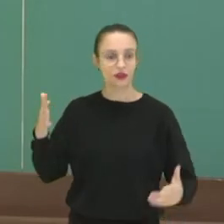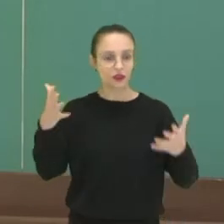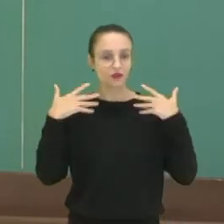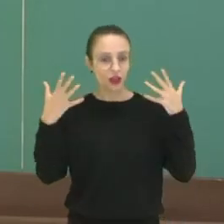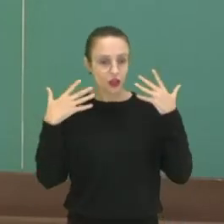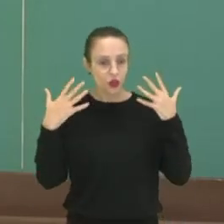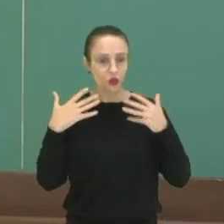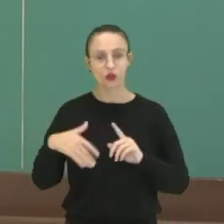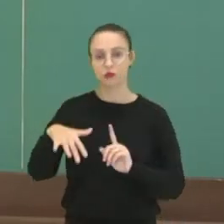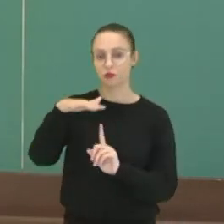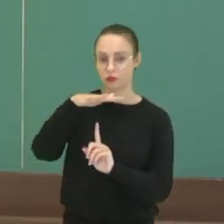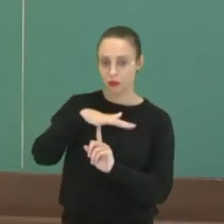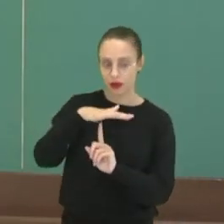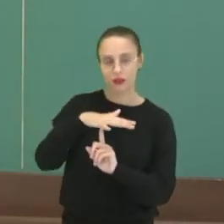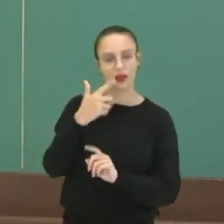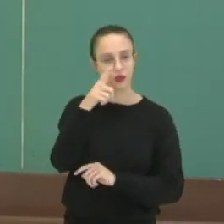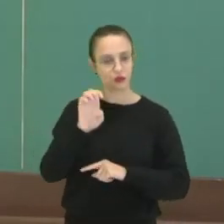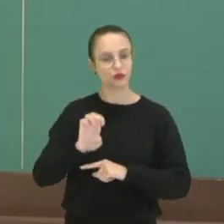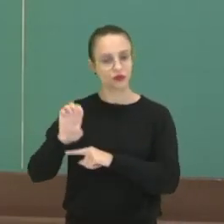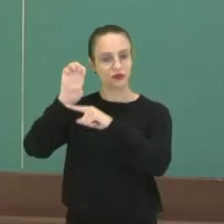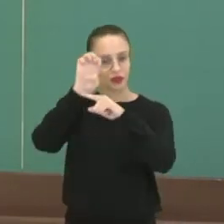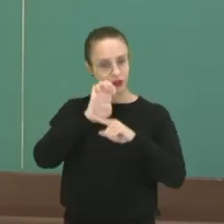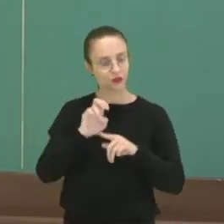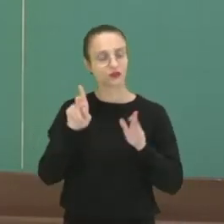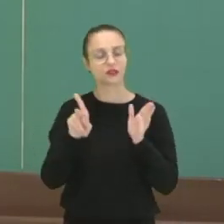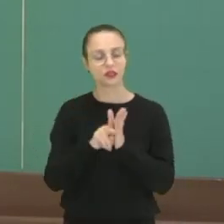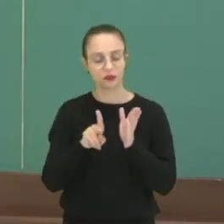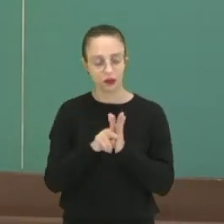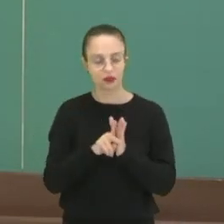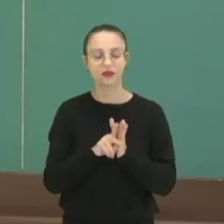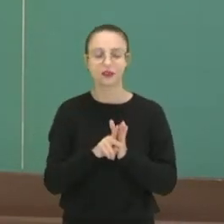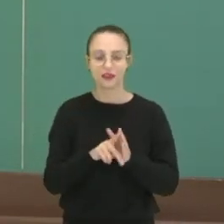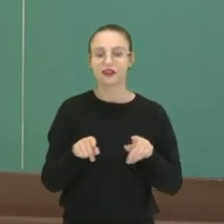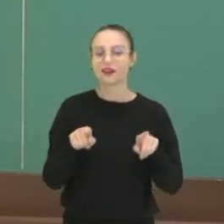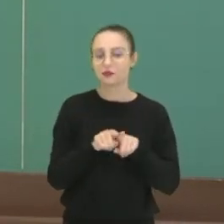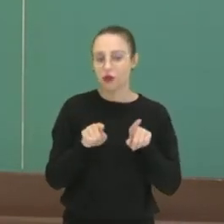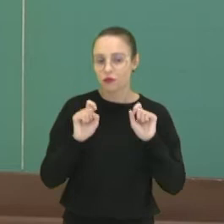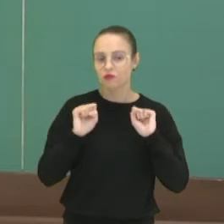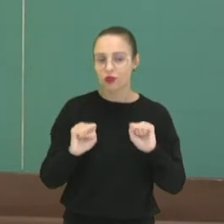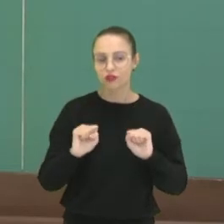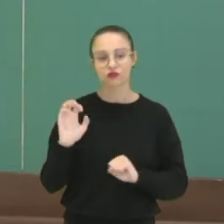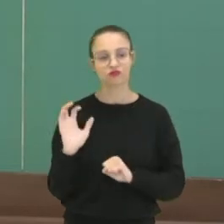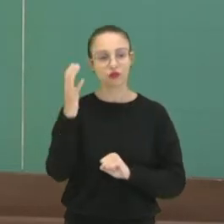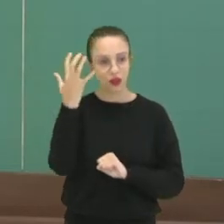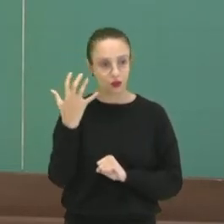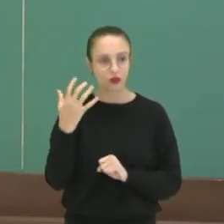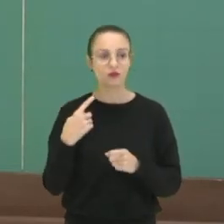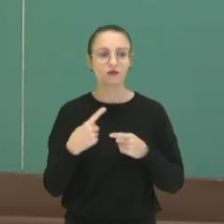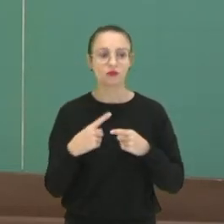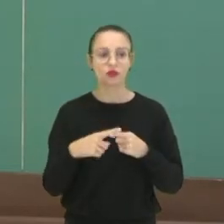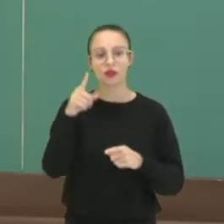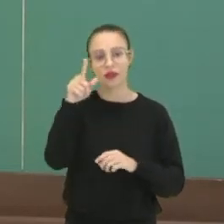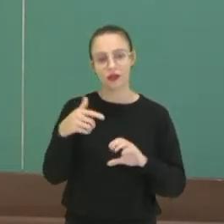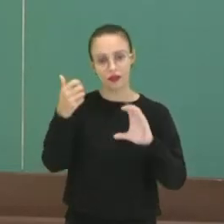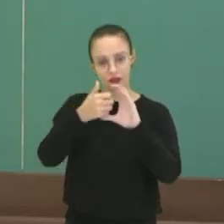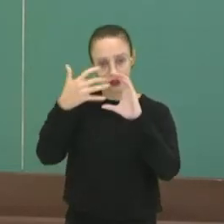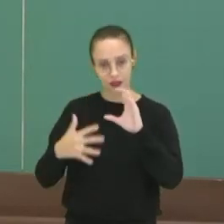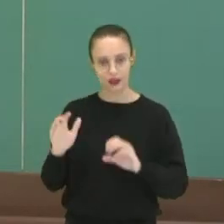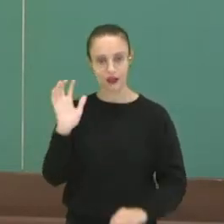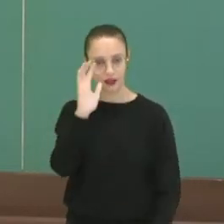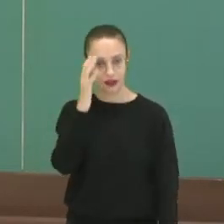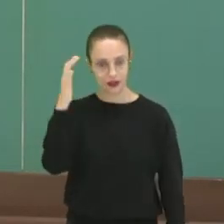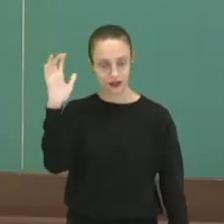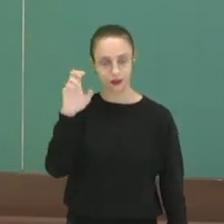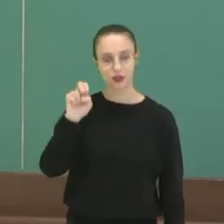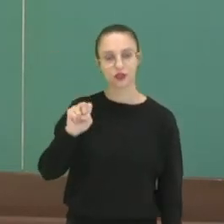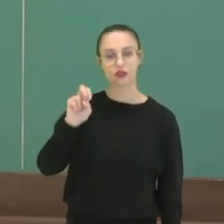quentes no Paraná e nos outros estados da região sul. Então isso pode acontecer, isso acontece porque é característica do clima